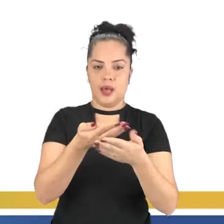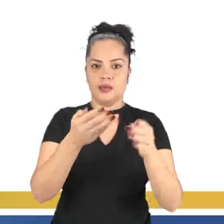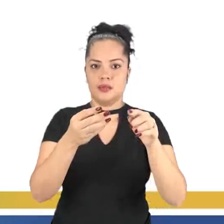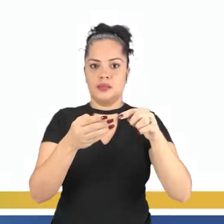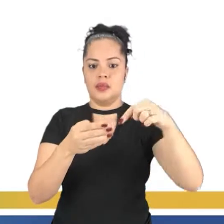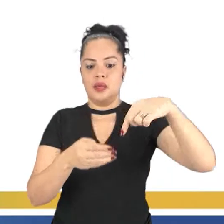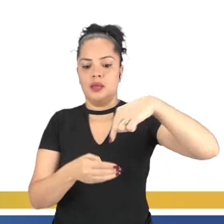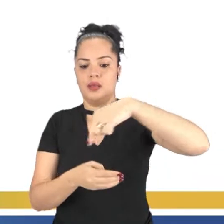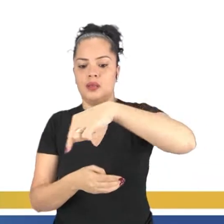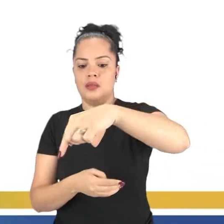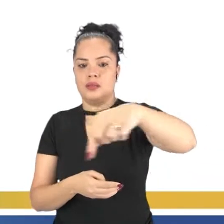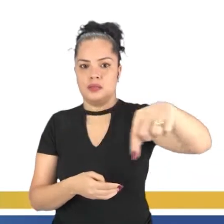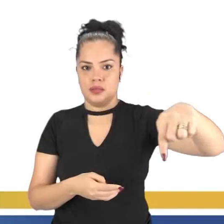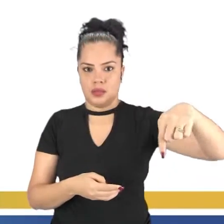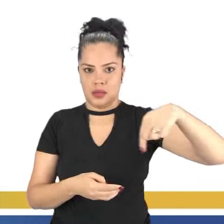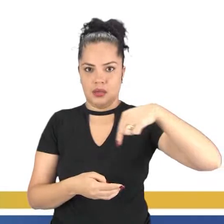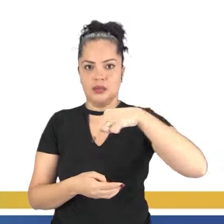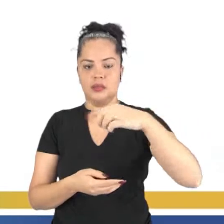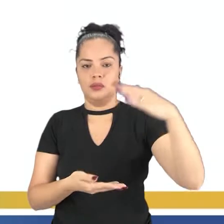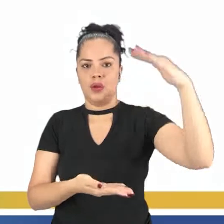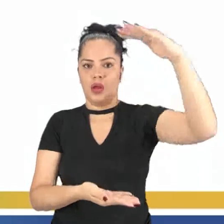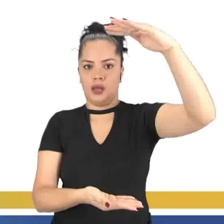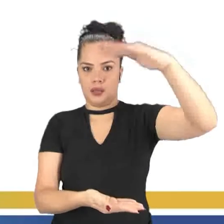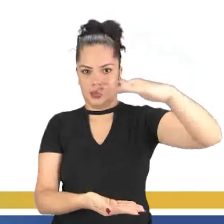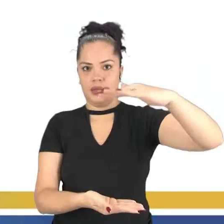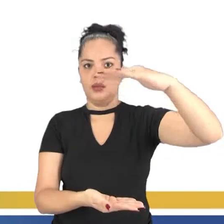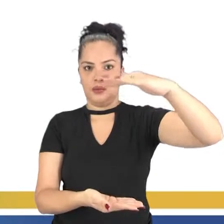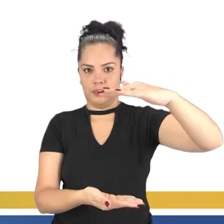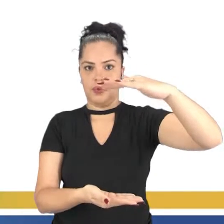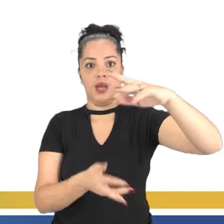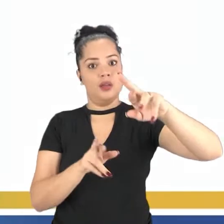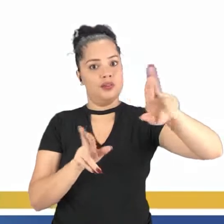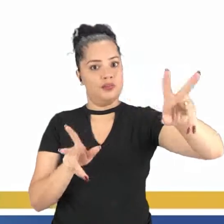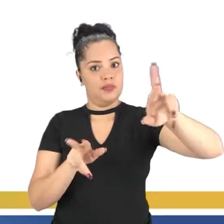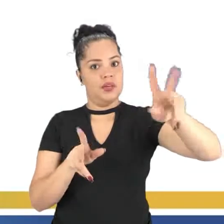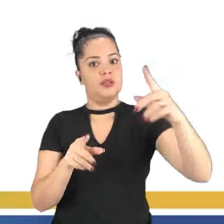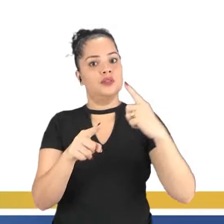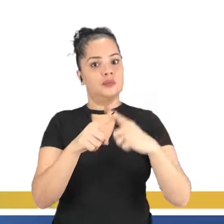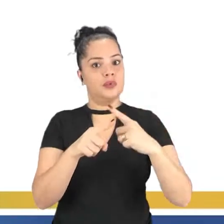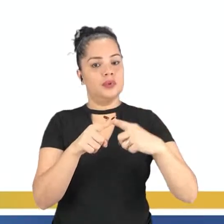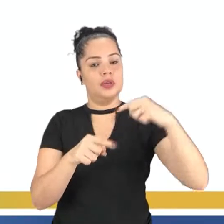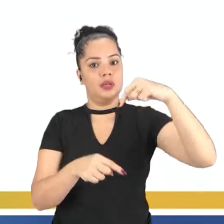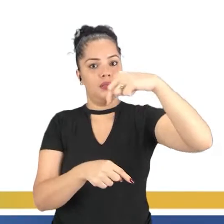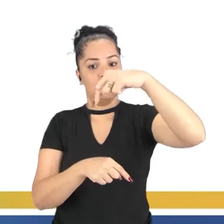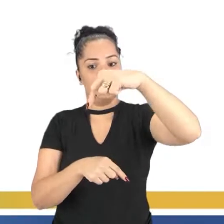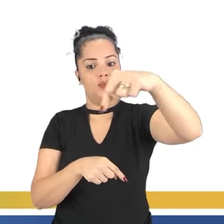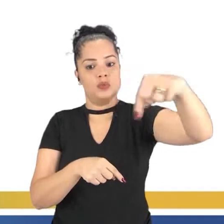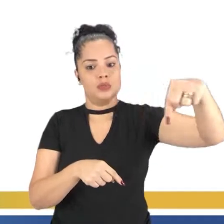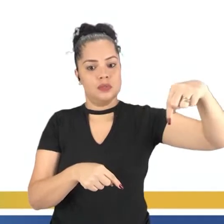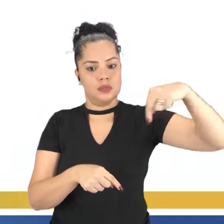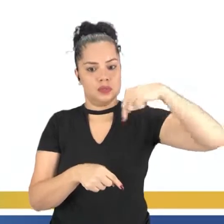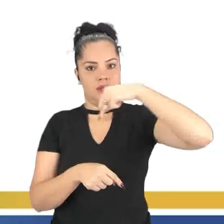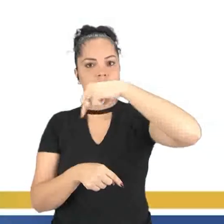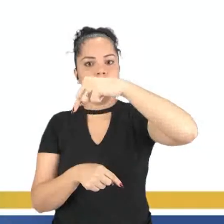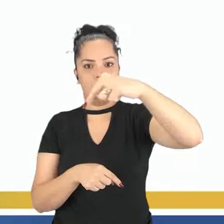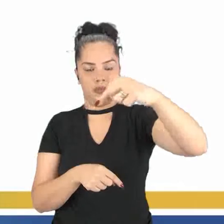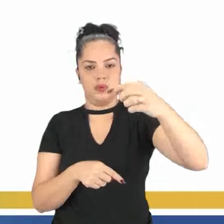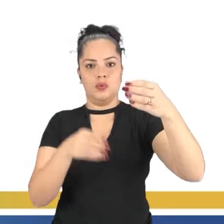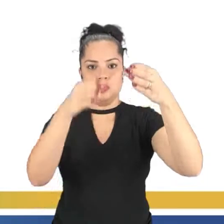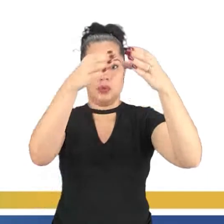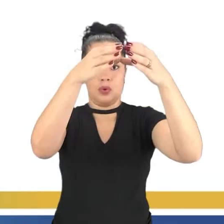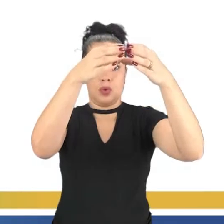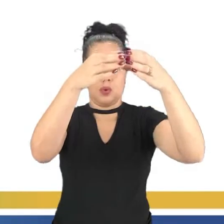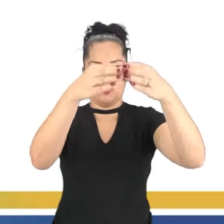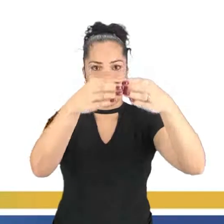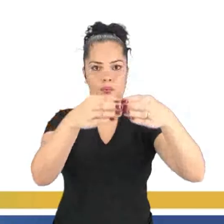Então a diferença é que as tampas do cilindro são círculos e não polígonos. Só que não se esqueça, corpo redondo, em particular o